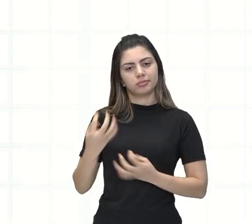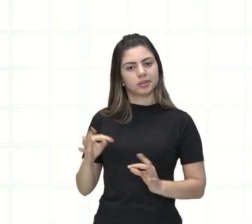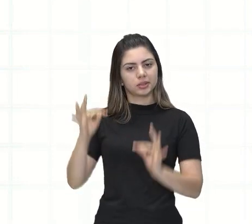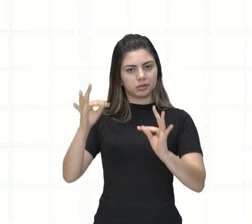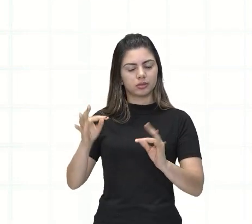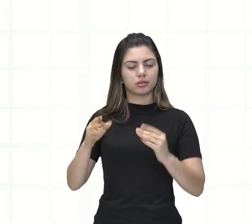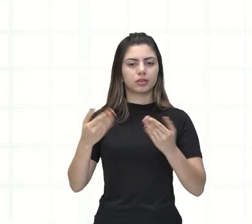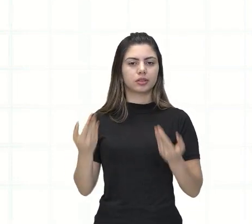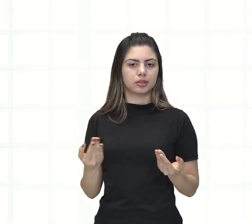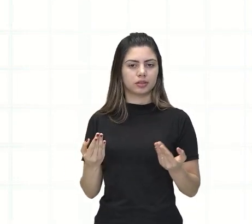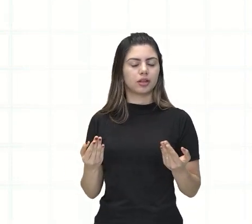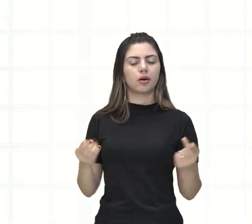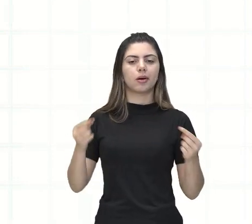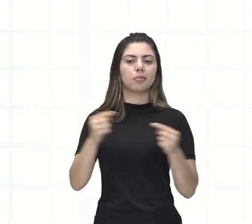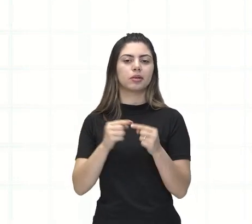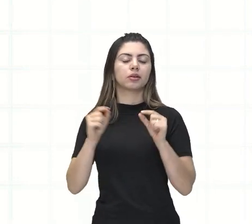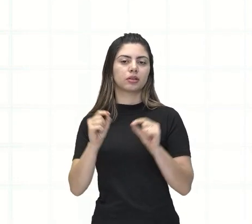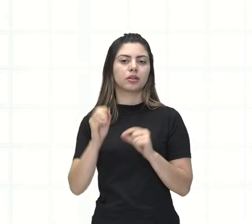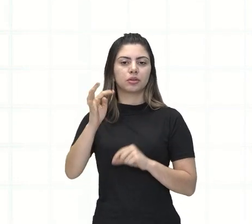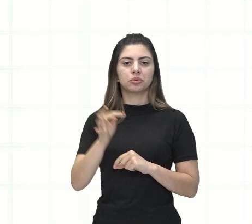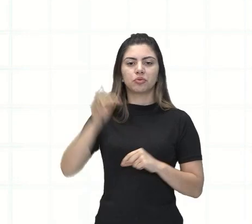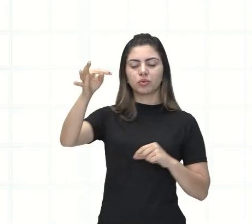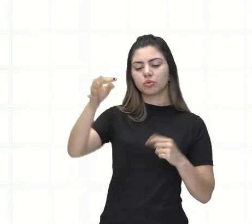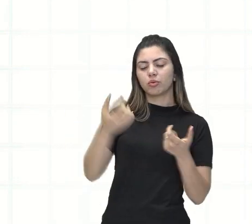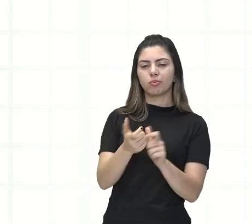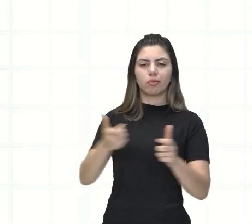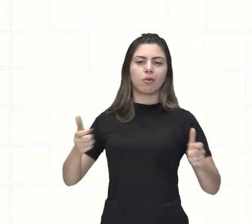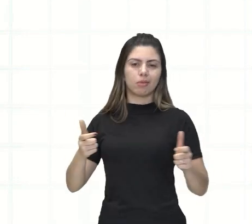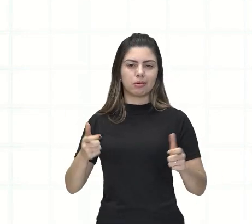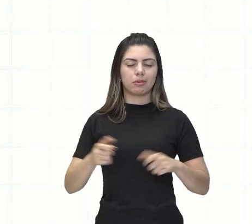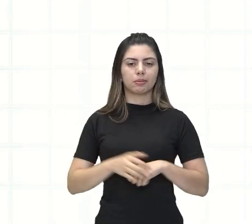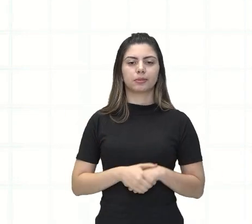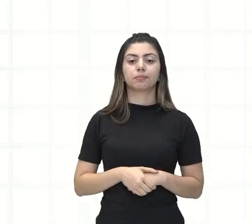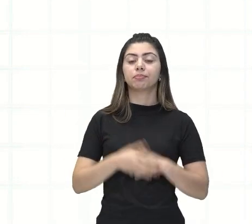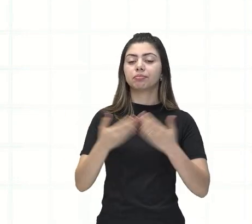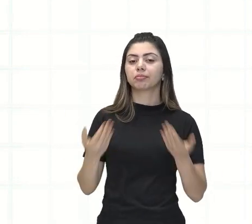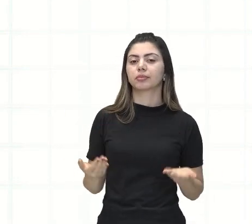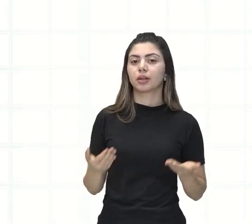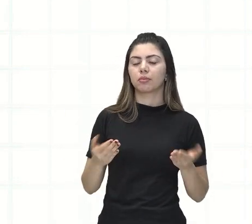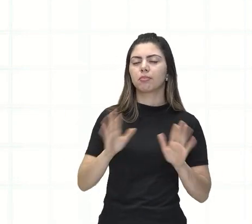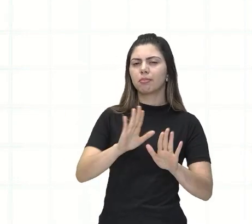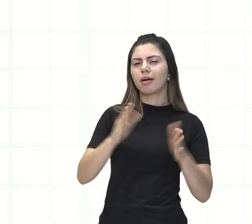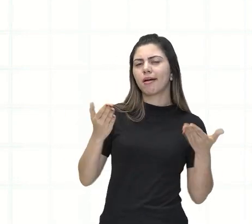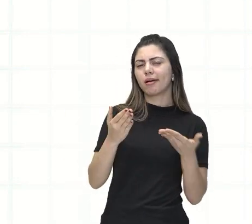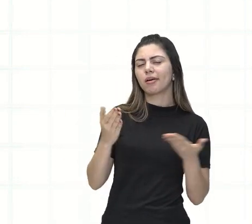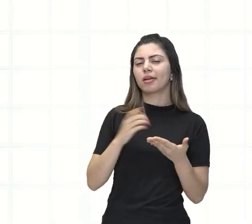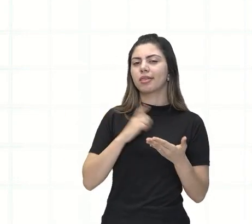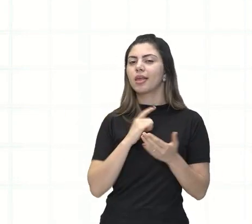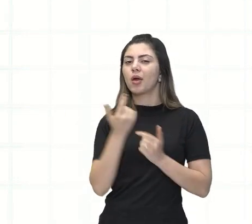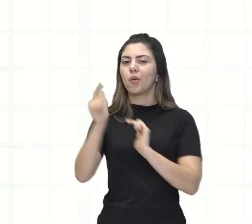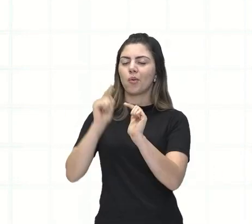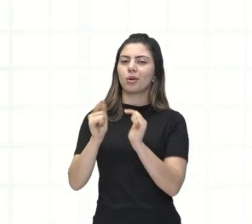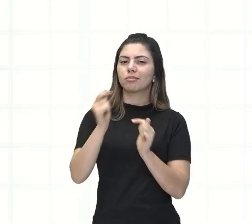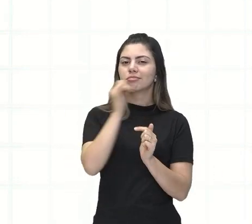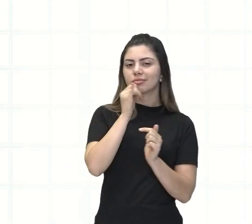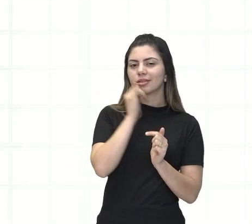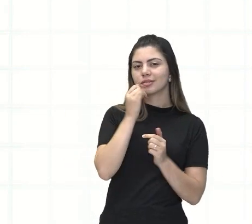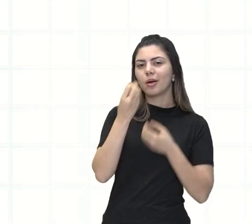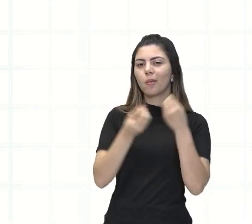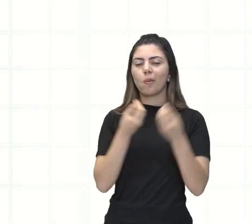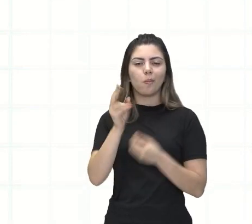dominarão. Will dominate, ok? Então, agora nós vamos ver mais alguns exemplos do